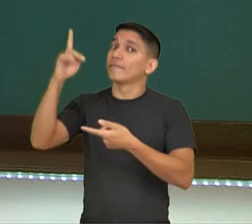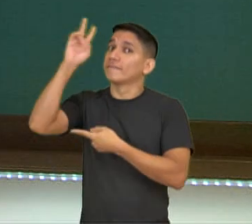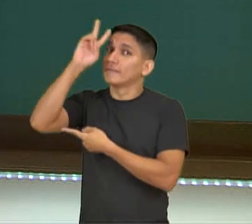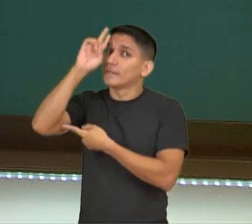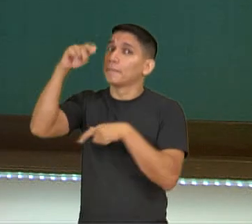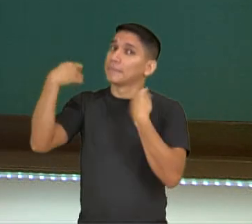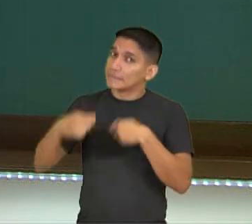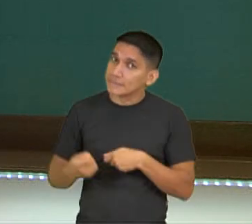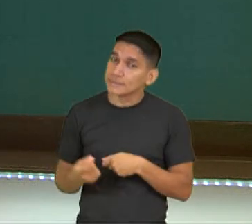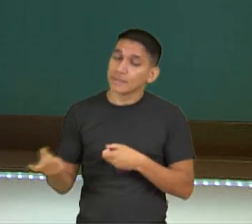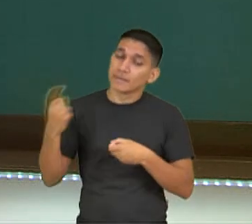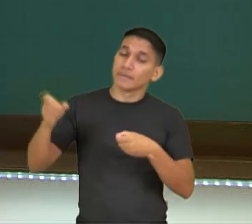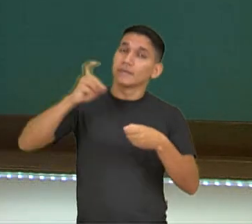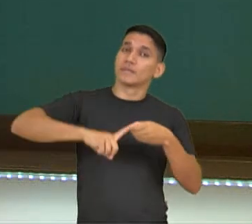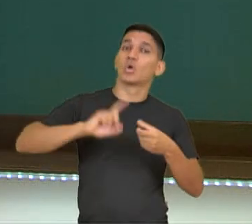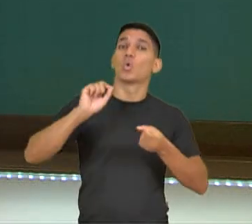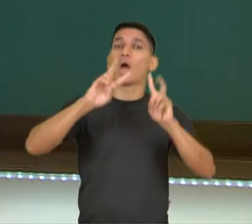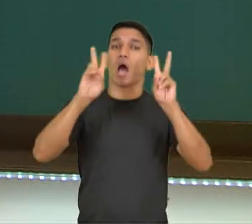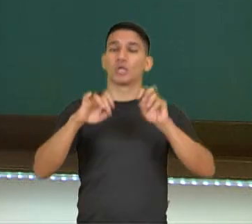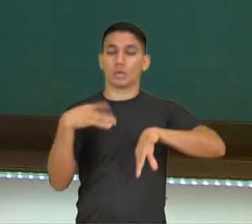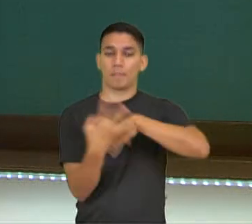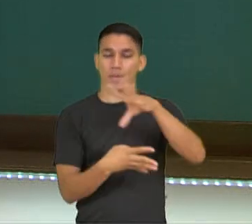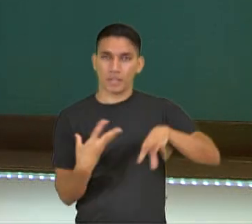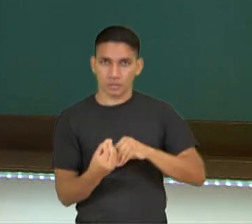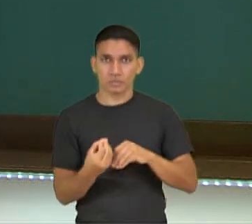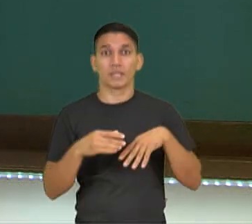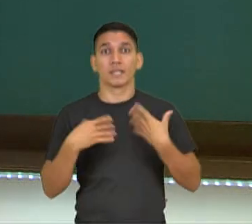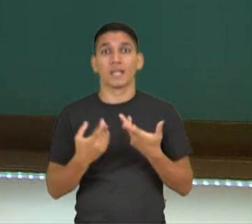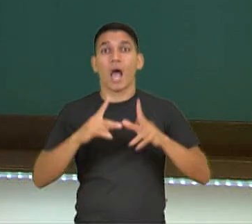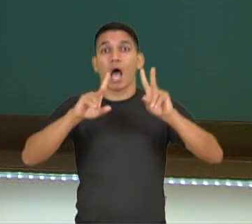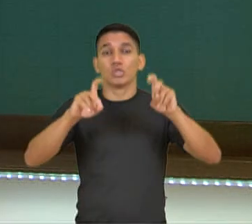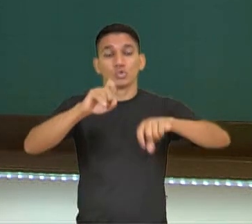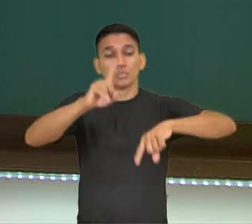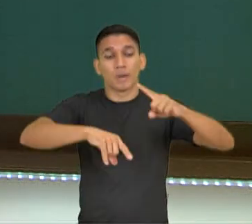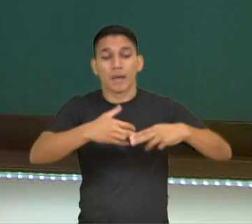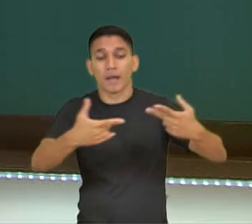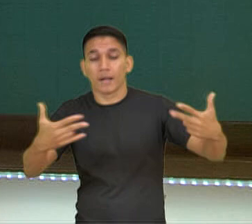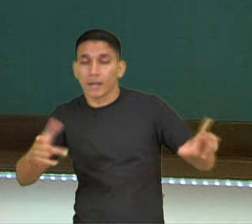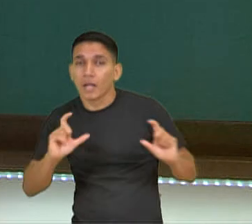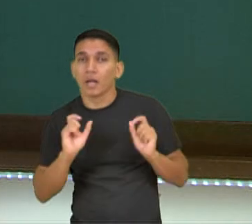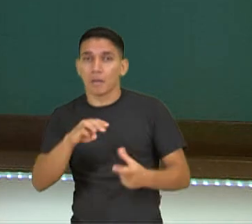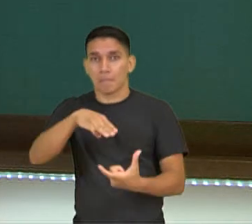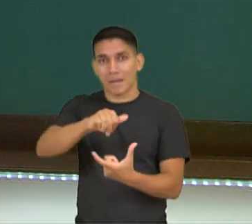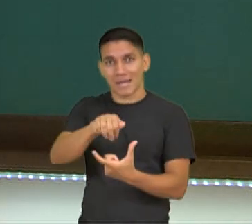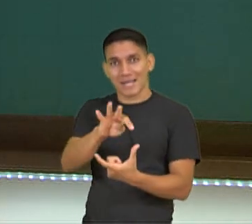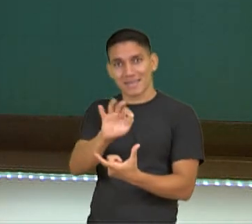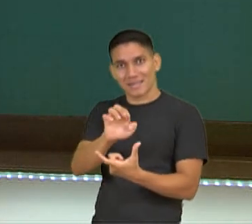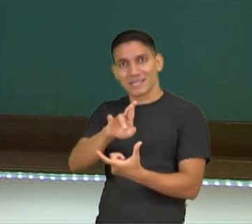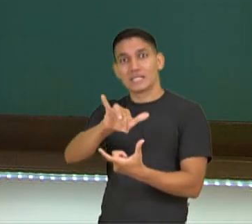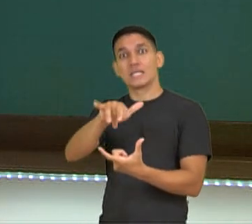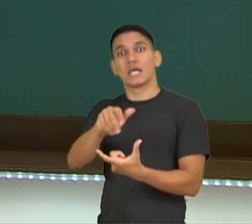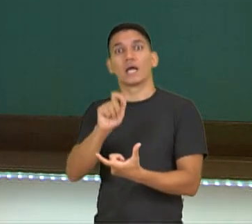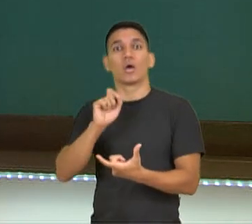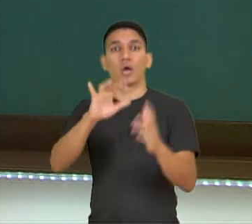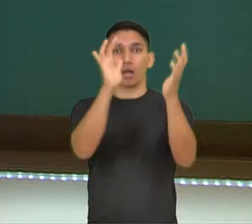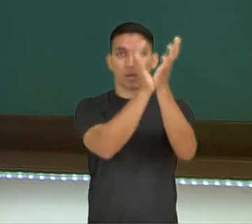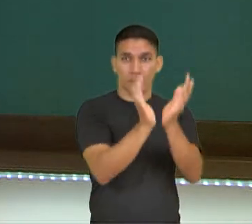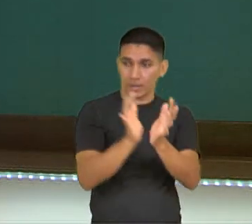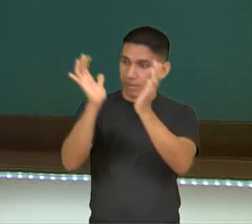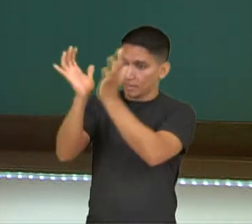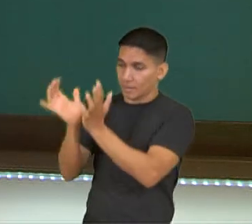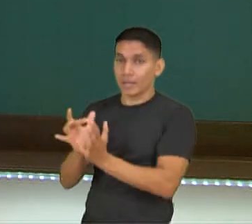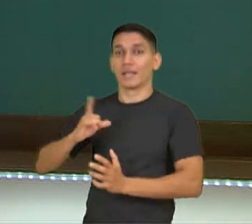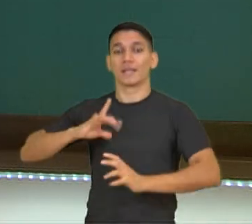conhecimentos sobre misturas, tá bom? Então, quando a gente fala em matéria ou materiais, de um modo geral, eles são classificados em